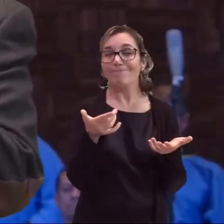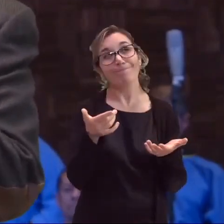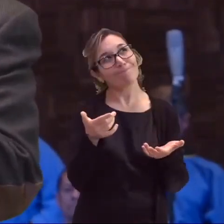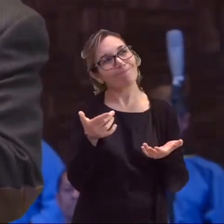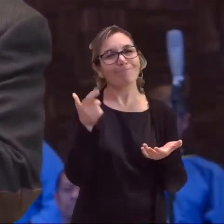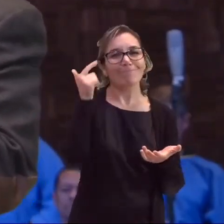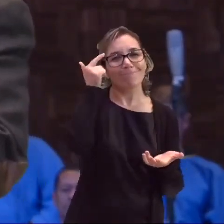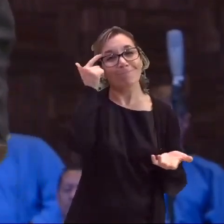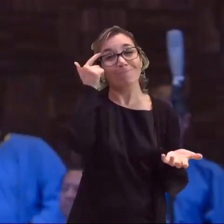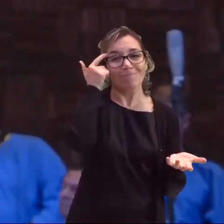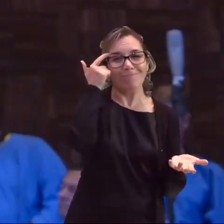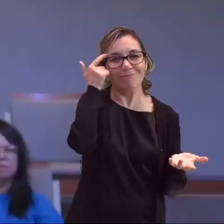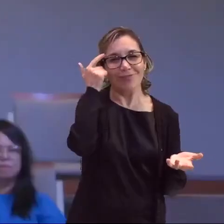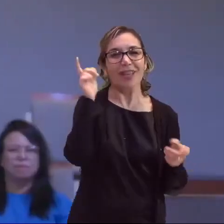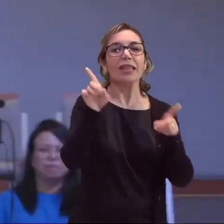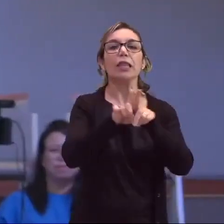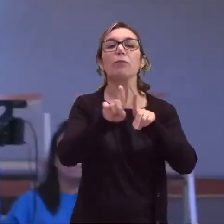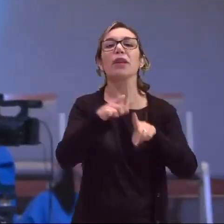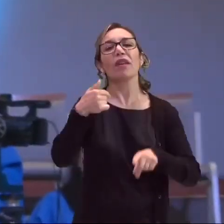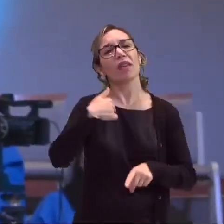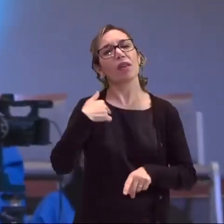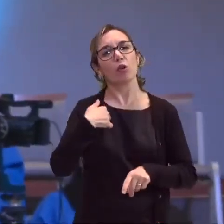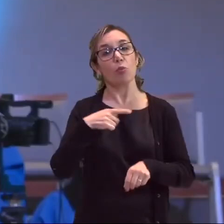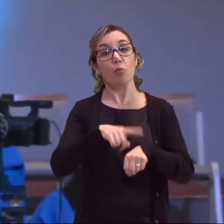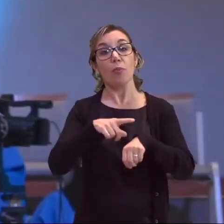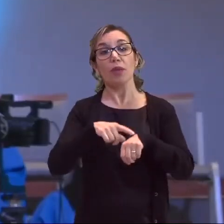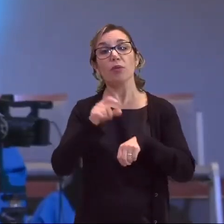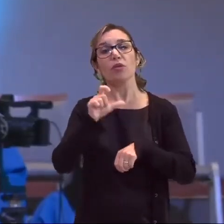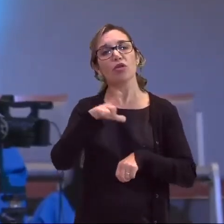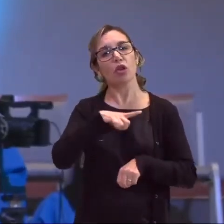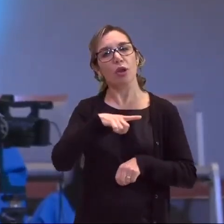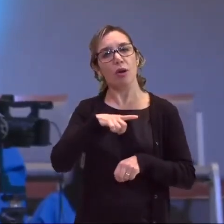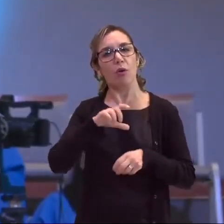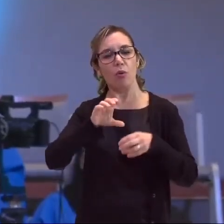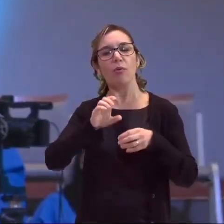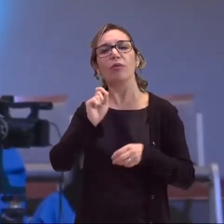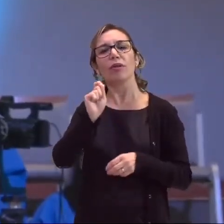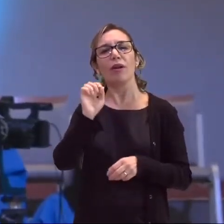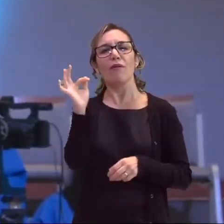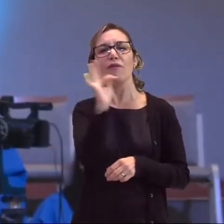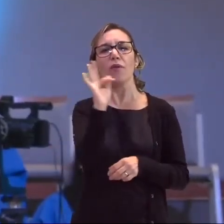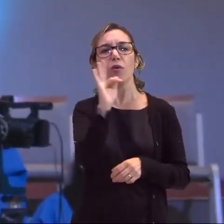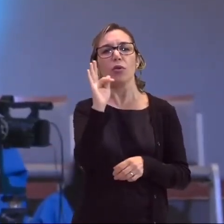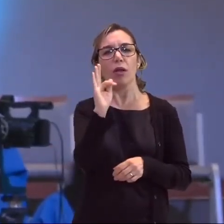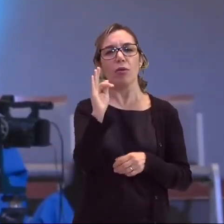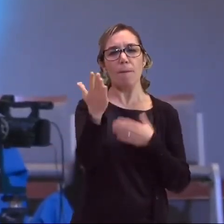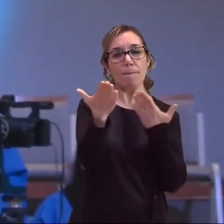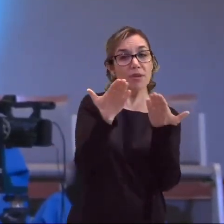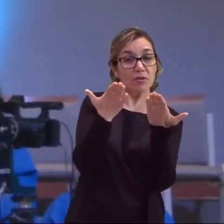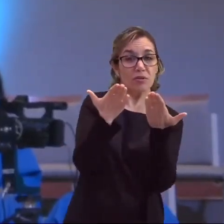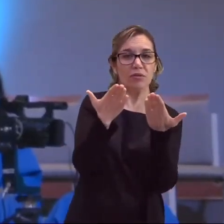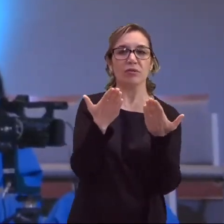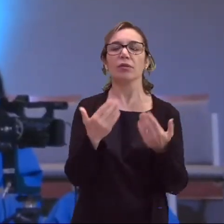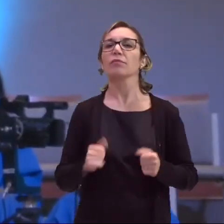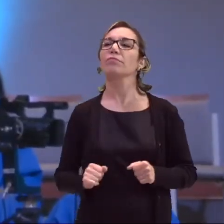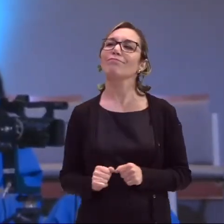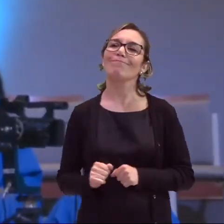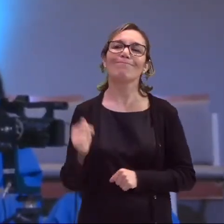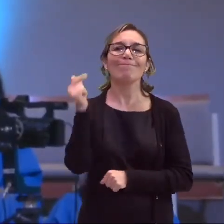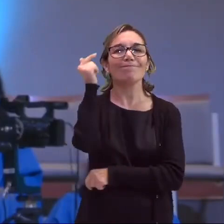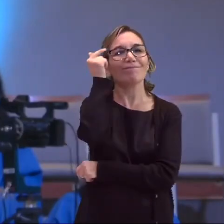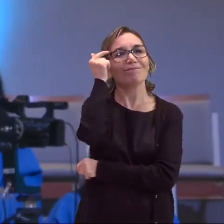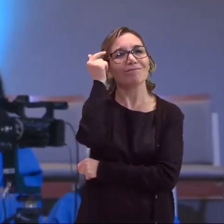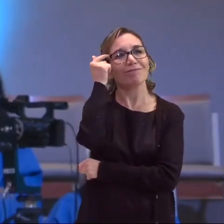o melhor cancelar minha matrícula porque eu tava no primeiro ano do curso de psicologia e não fala baixinho